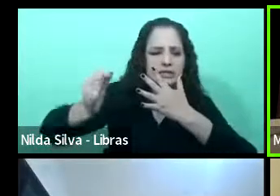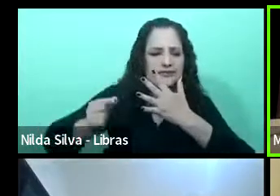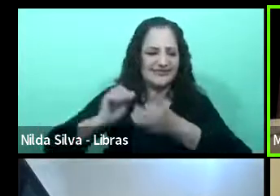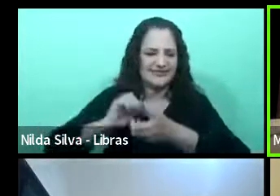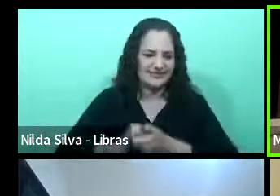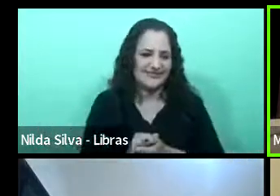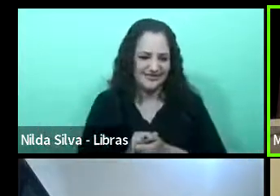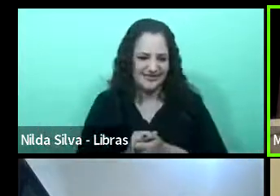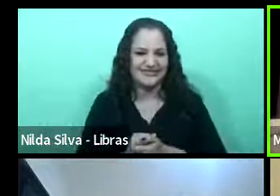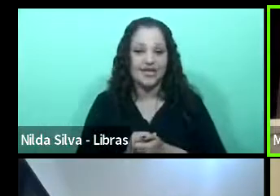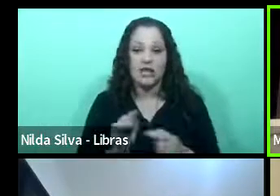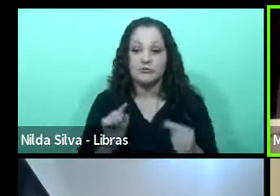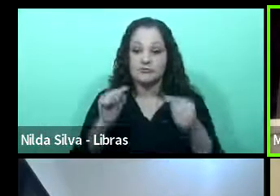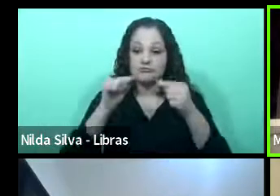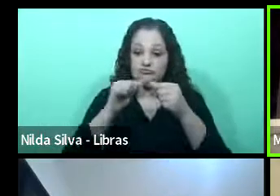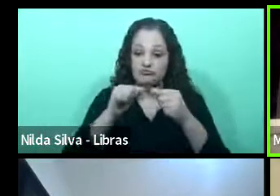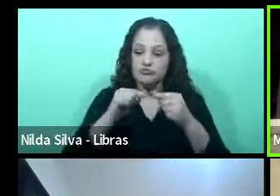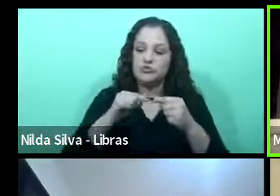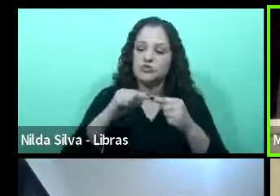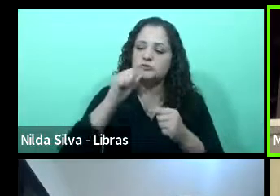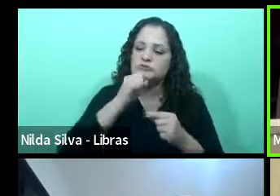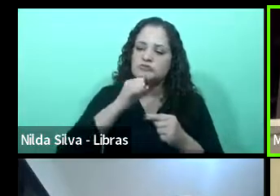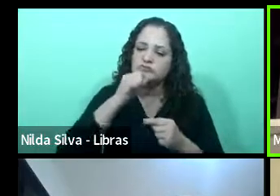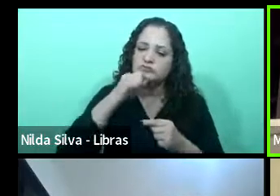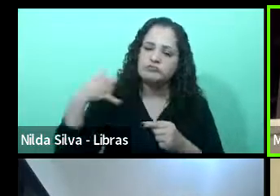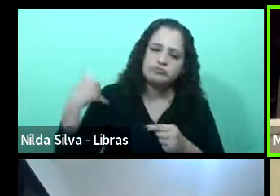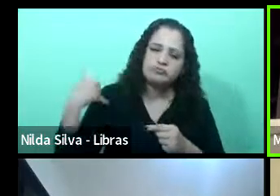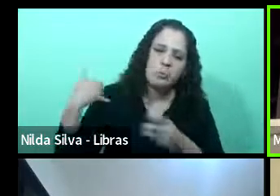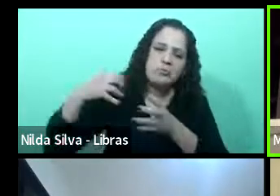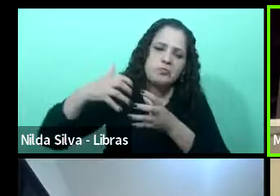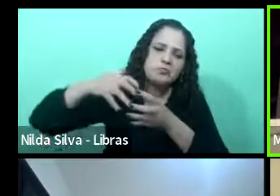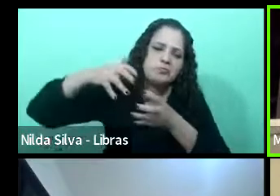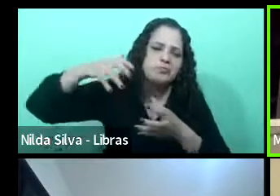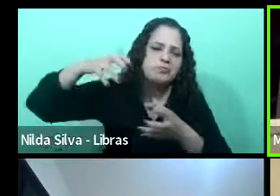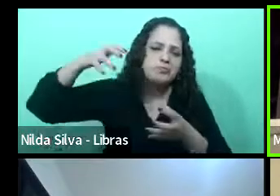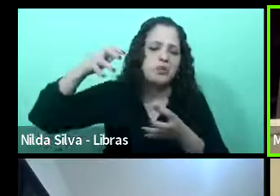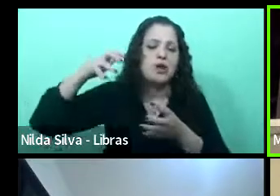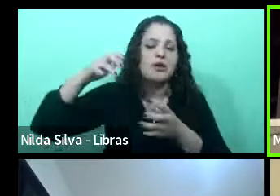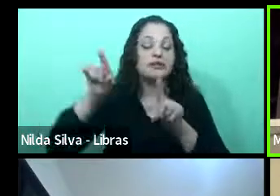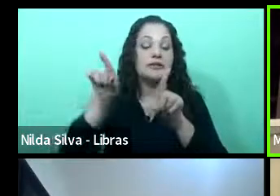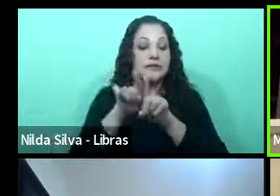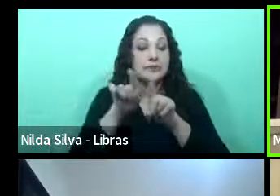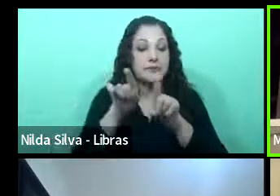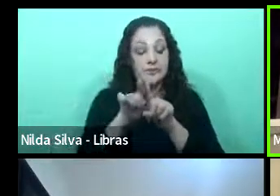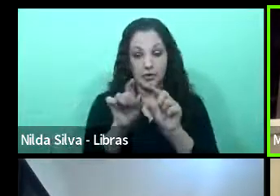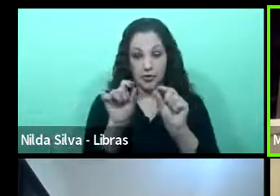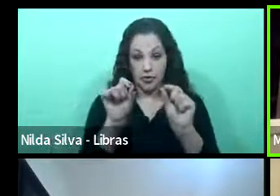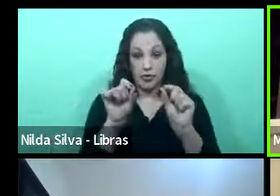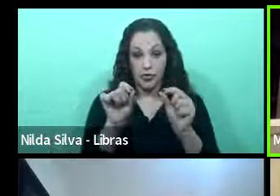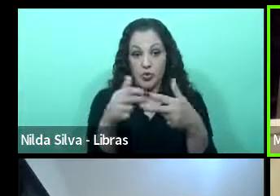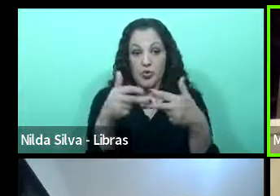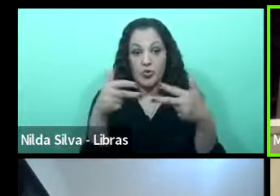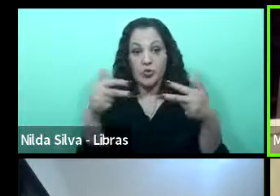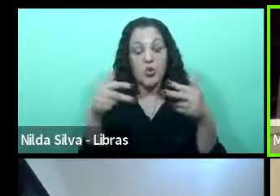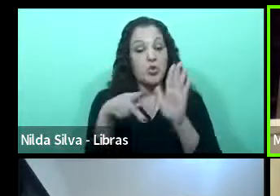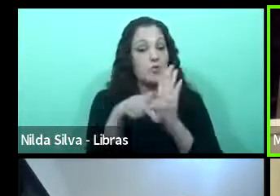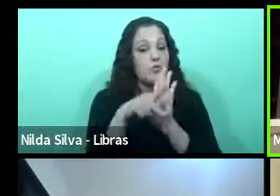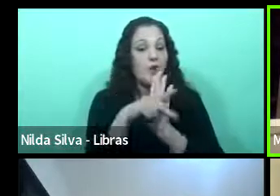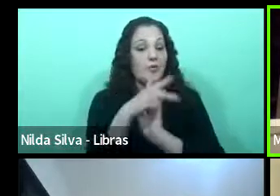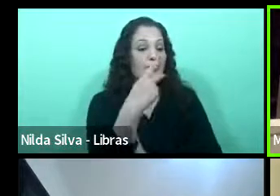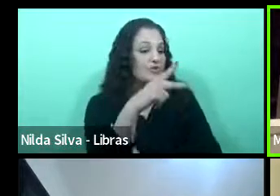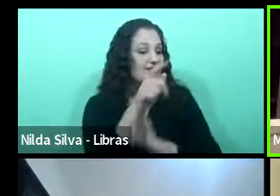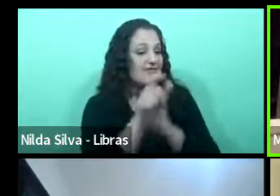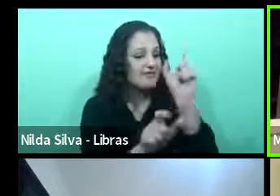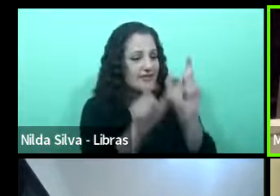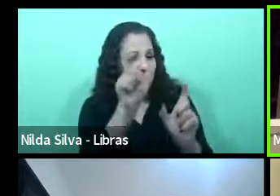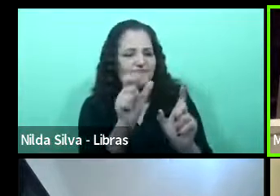relativas ao envelhecimento, quanto a trazer aquilo que são dos próprios idosos